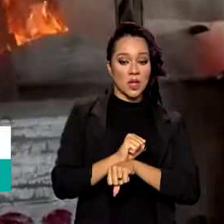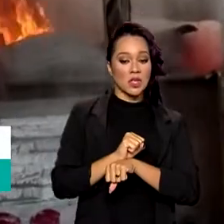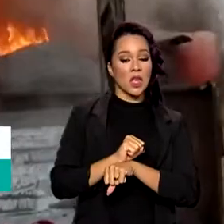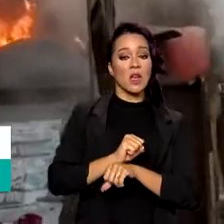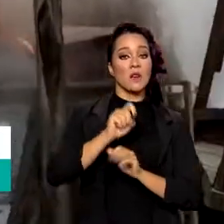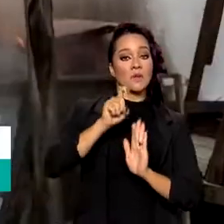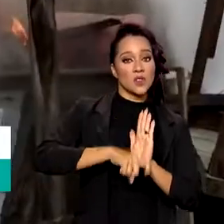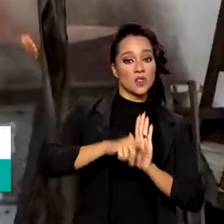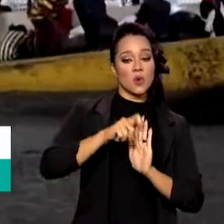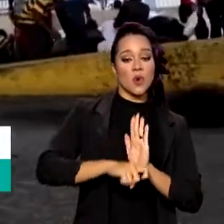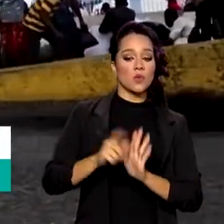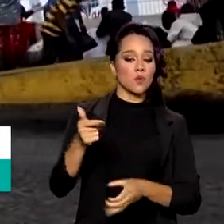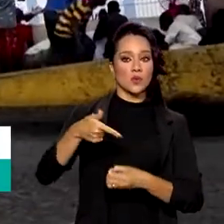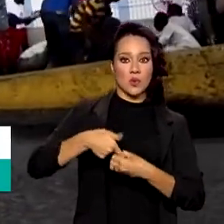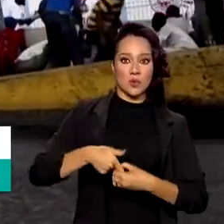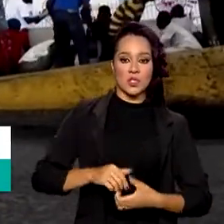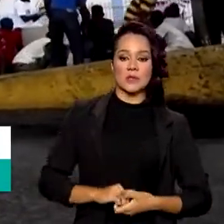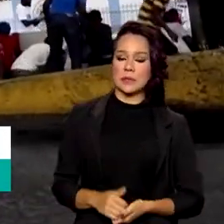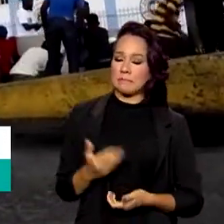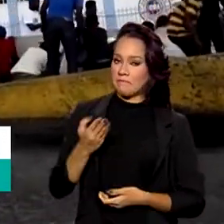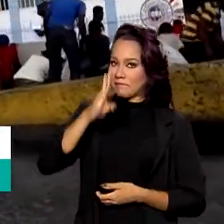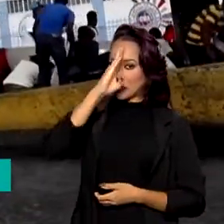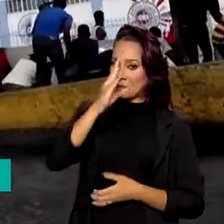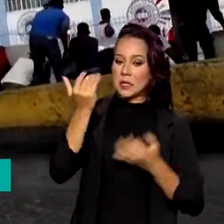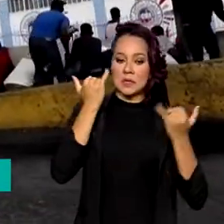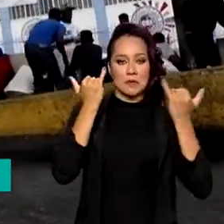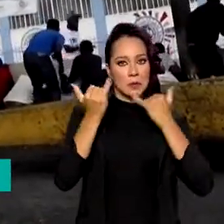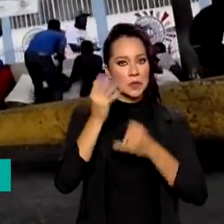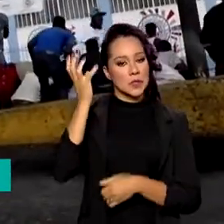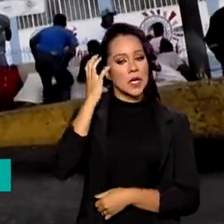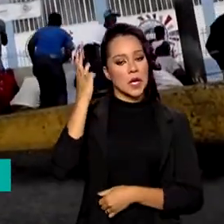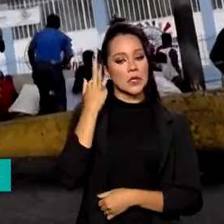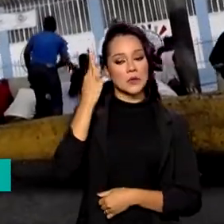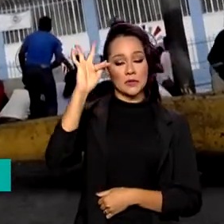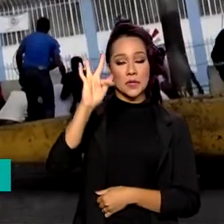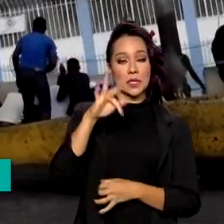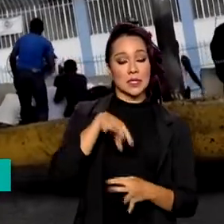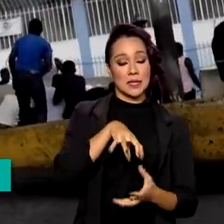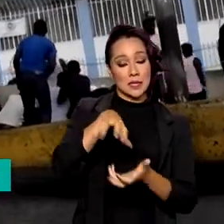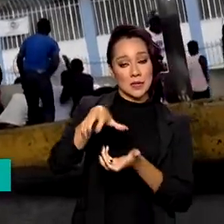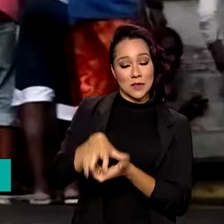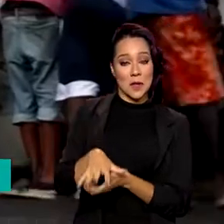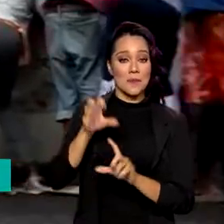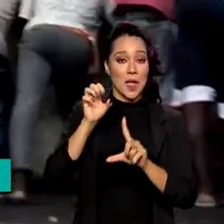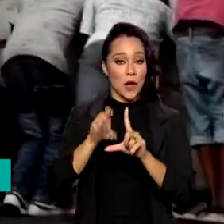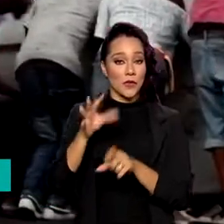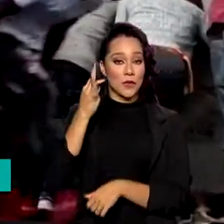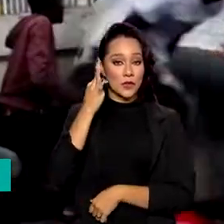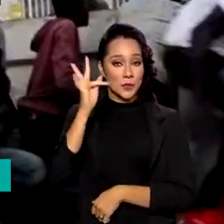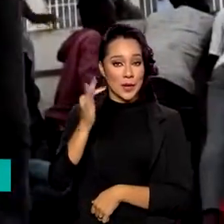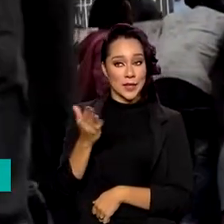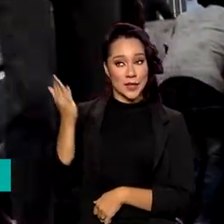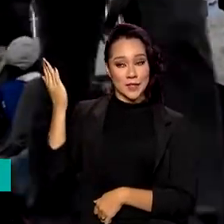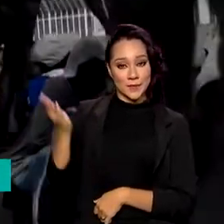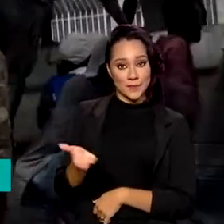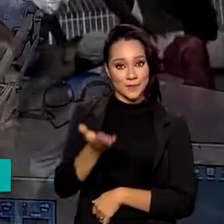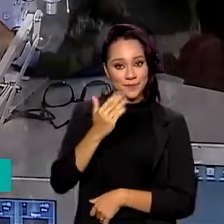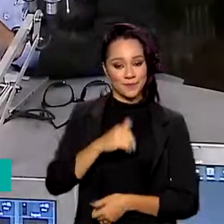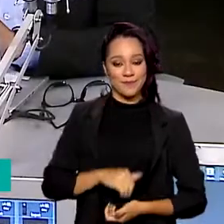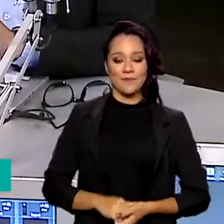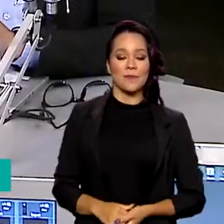subsídios para os combustíveis Esses são os principais destaques aqui da Rádio França internacional ao vivo de Paris lucianel